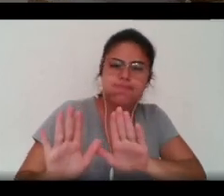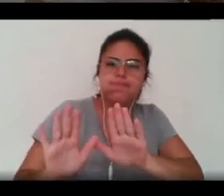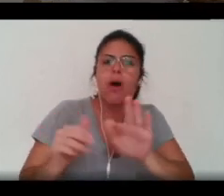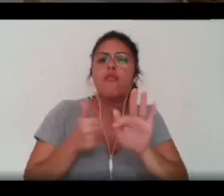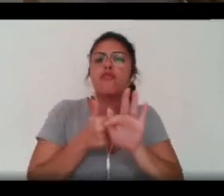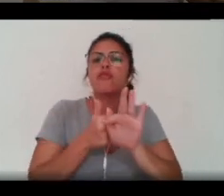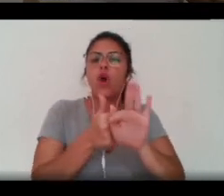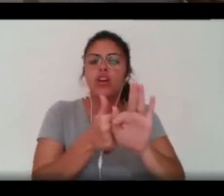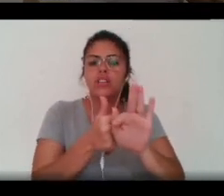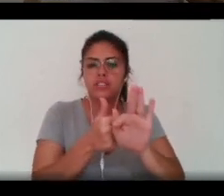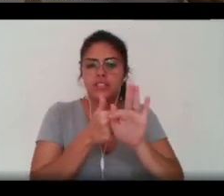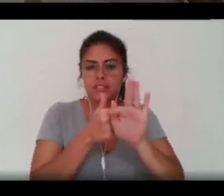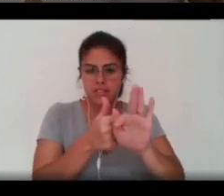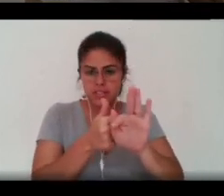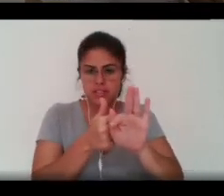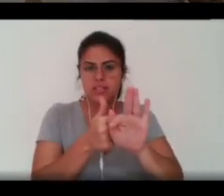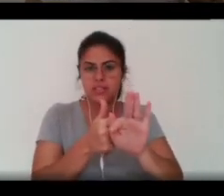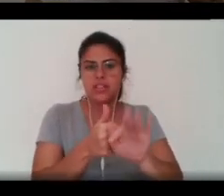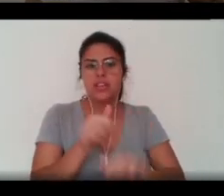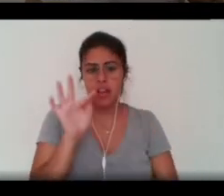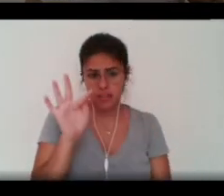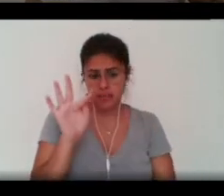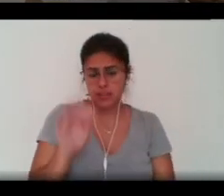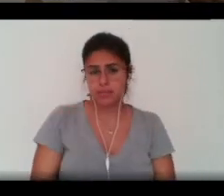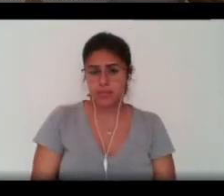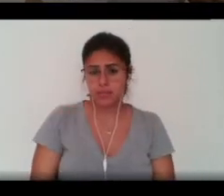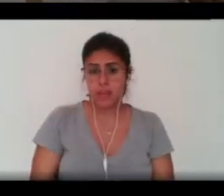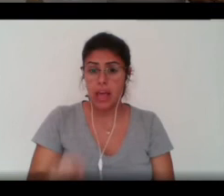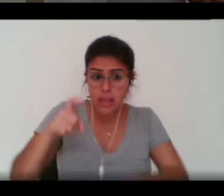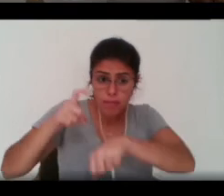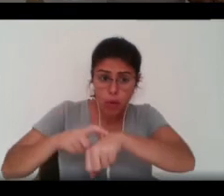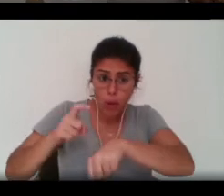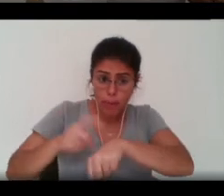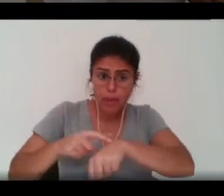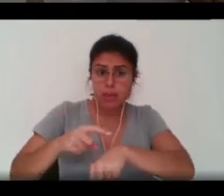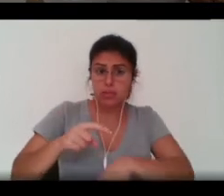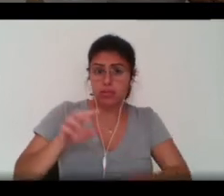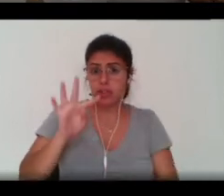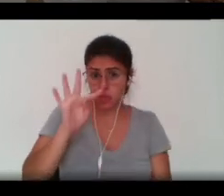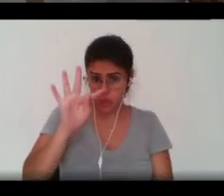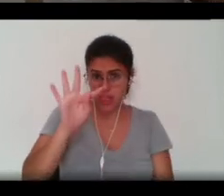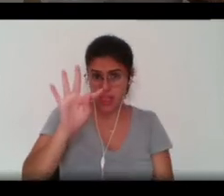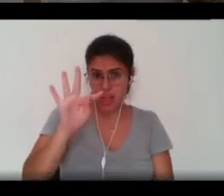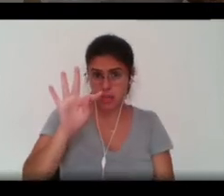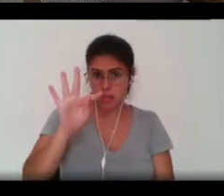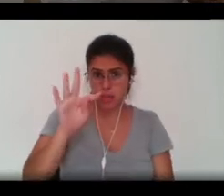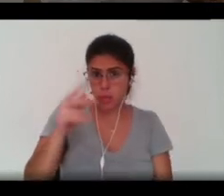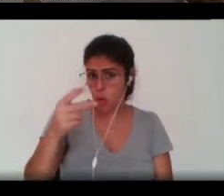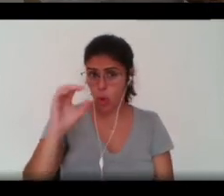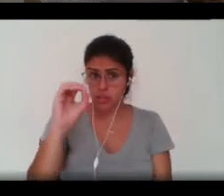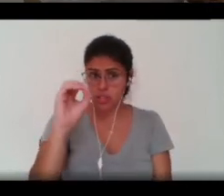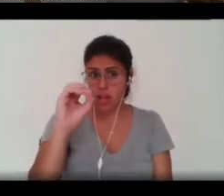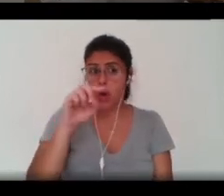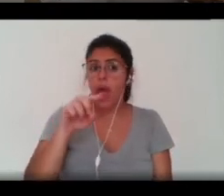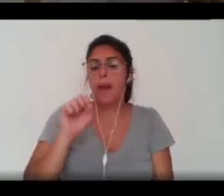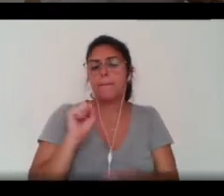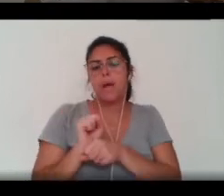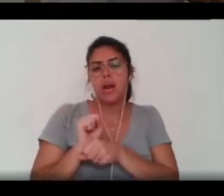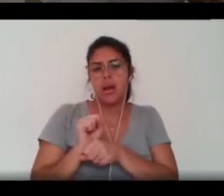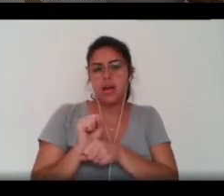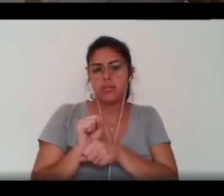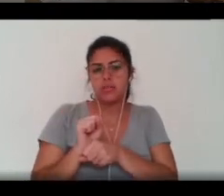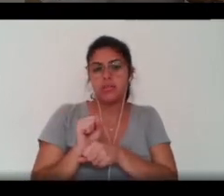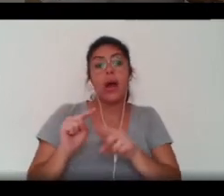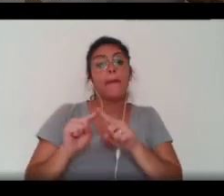Nesse instante de tempo aqui, t igual a 0, ela está em repouso. E a aceleração dela é diferente